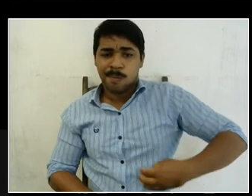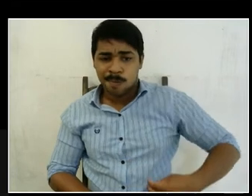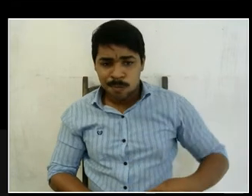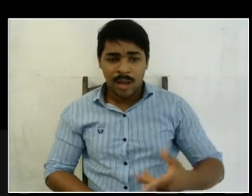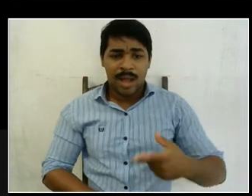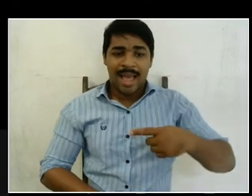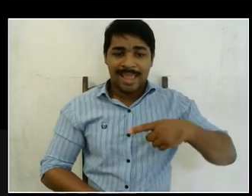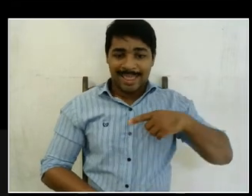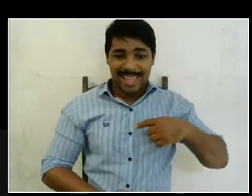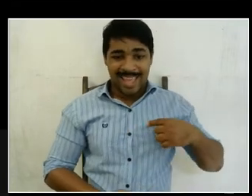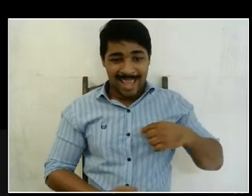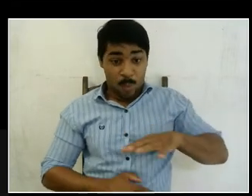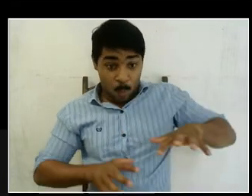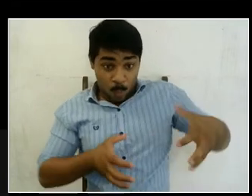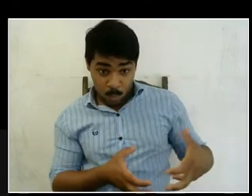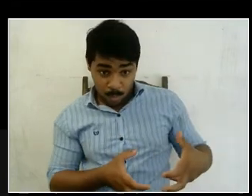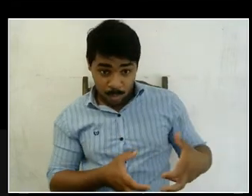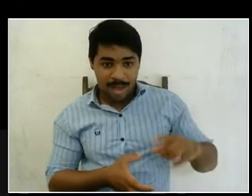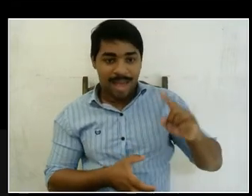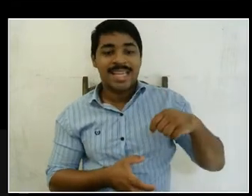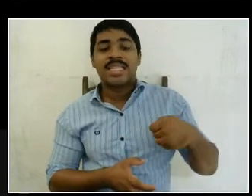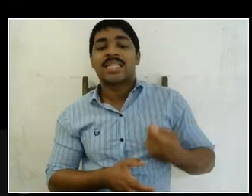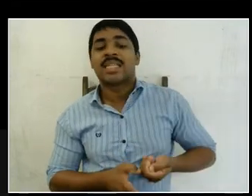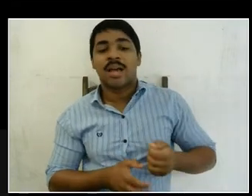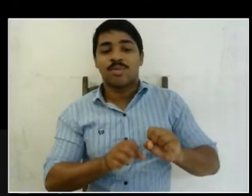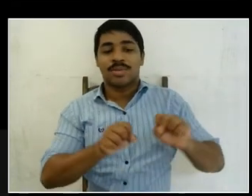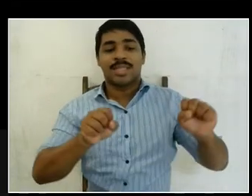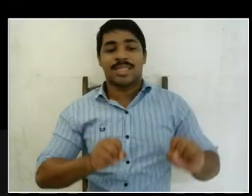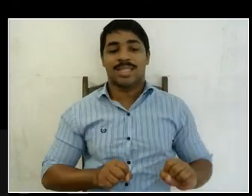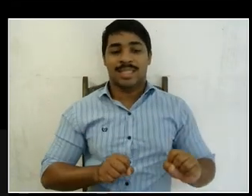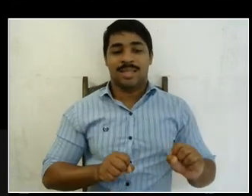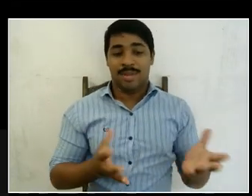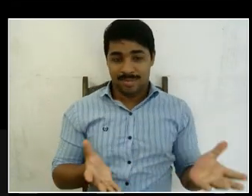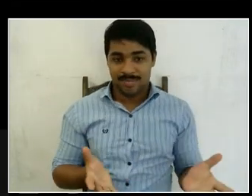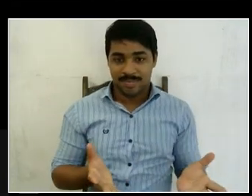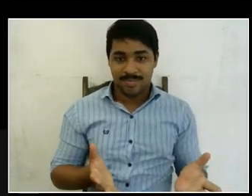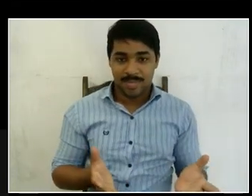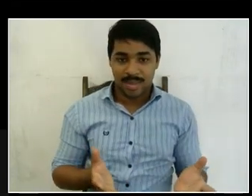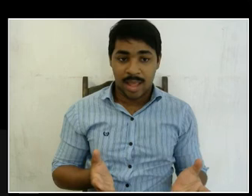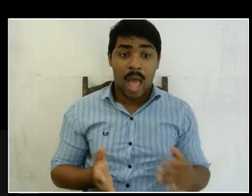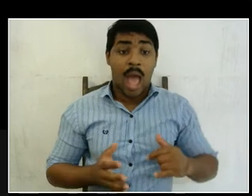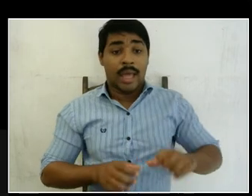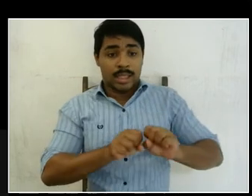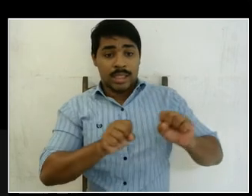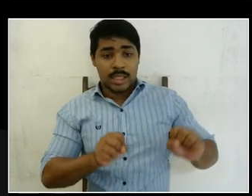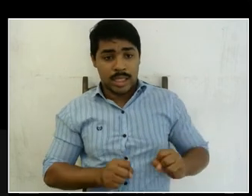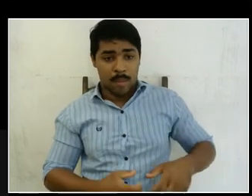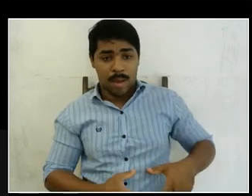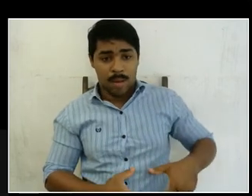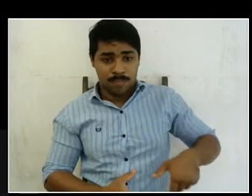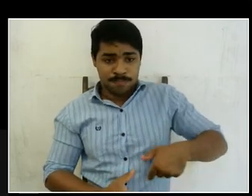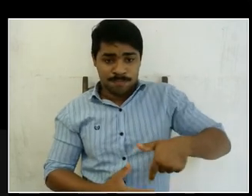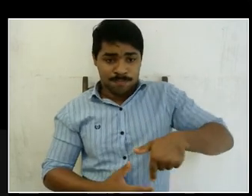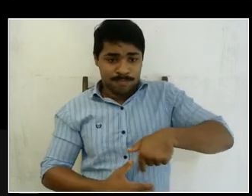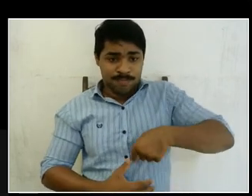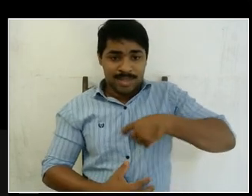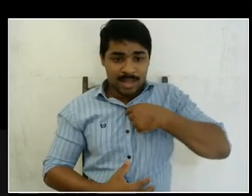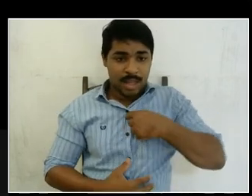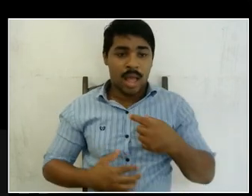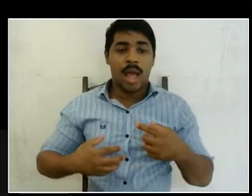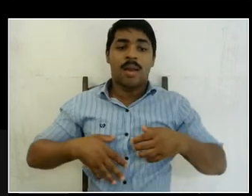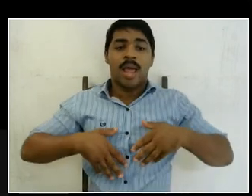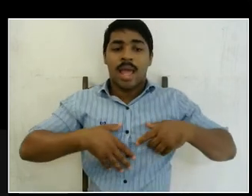nós temos vários outros sistemas no nosso corpo, que vai formar uma pessoa, né, um organismo, que a gente chama de